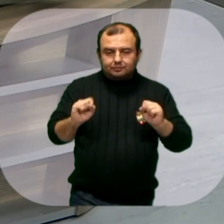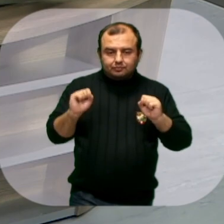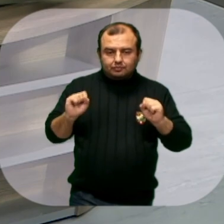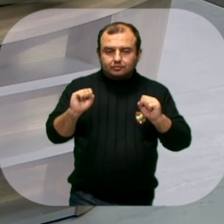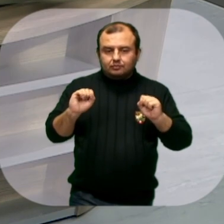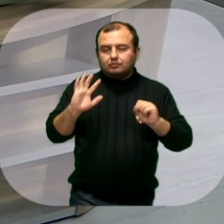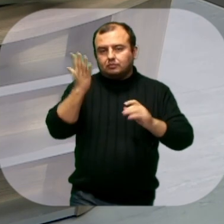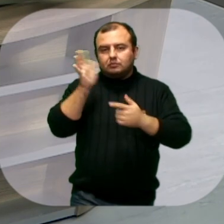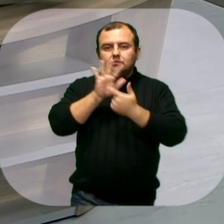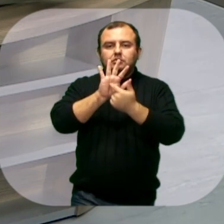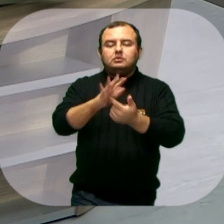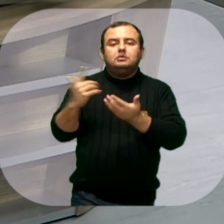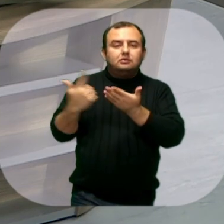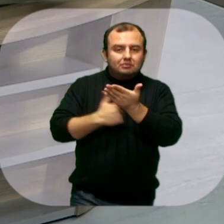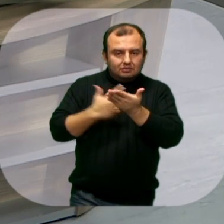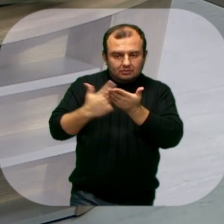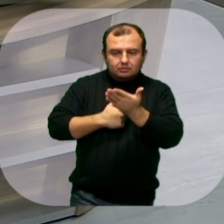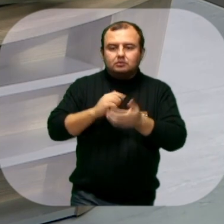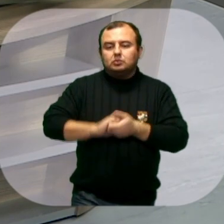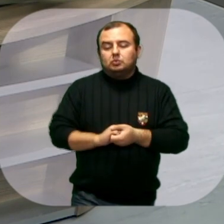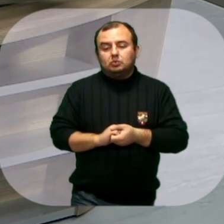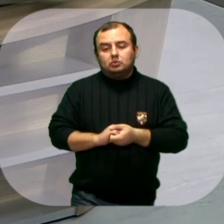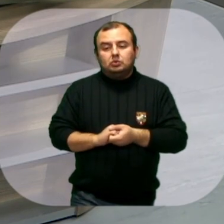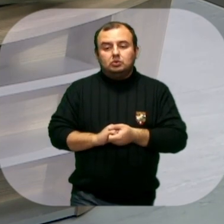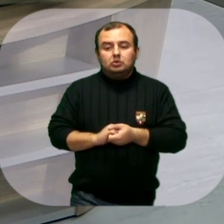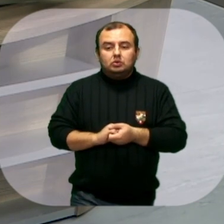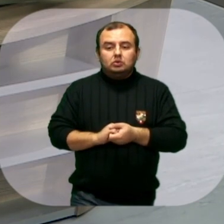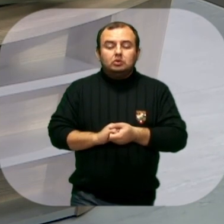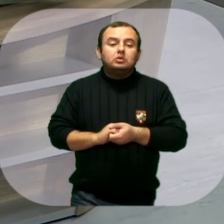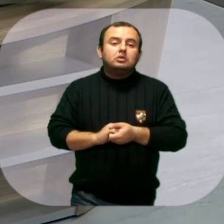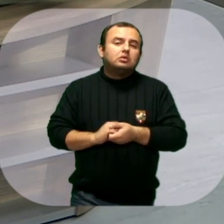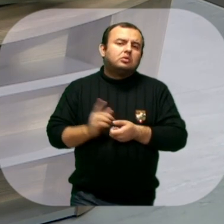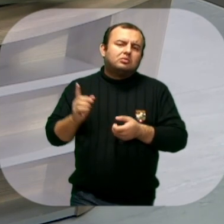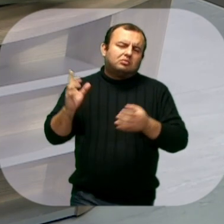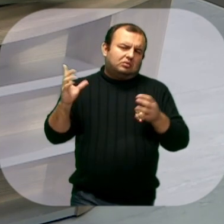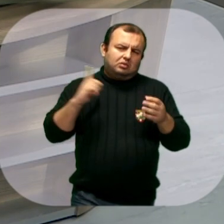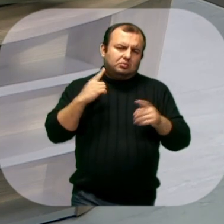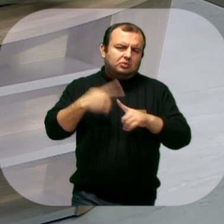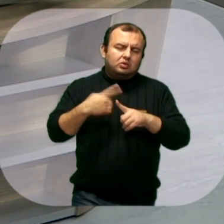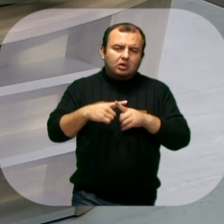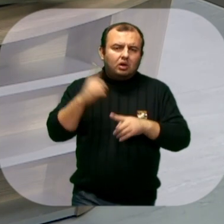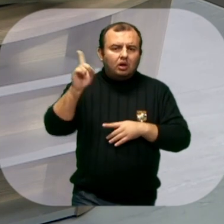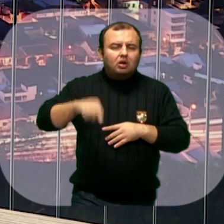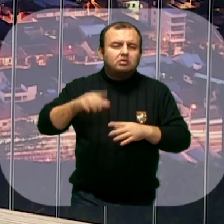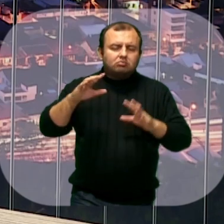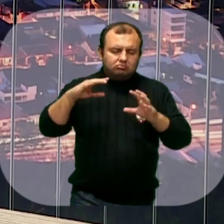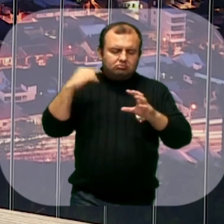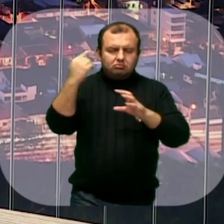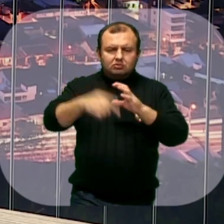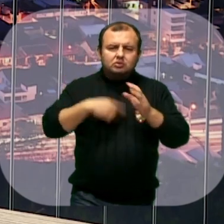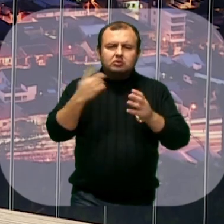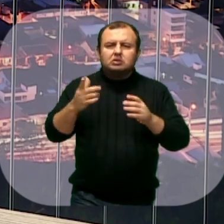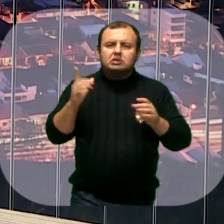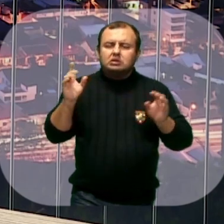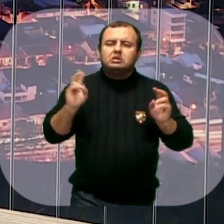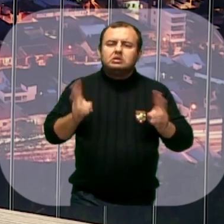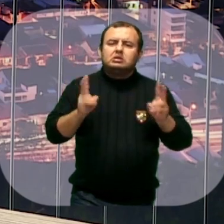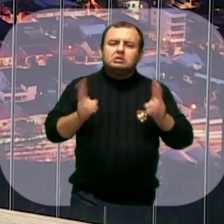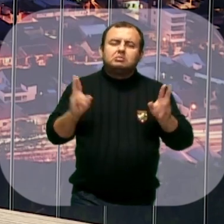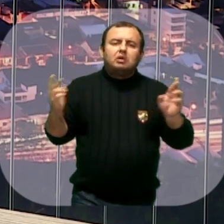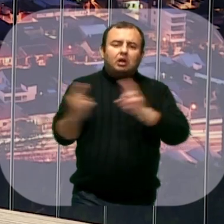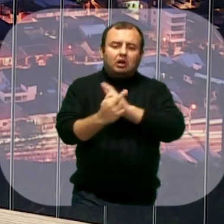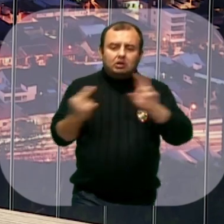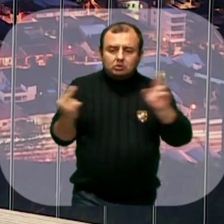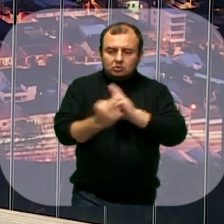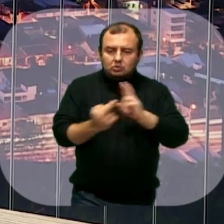te apresentar um livro, né? Exatamente. Porque é um universo à parte, mas que está totalmente sempre relacionado